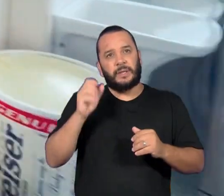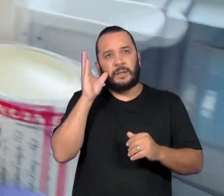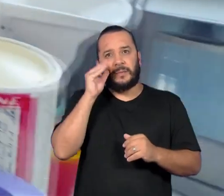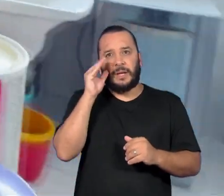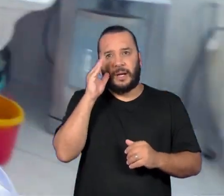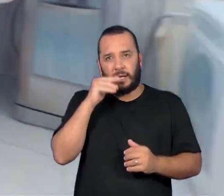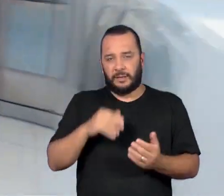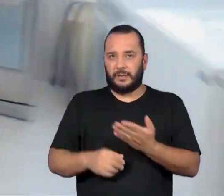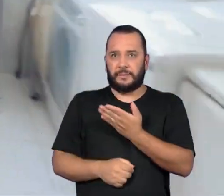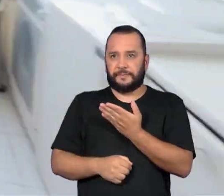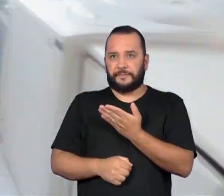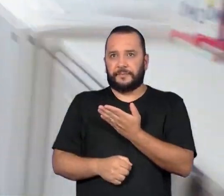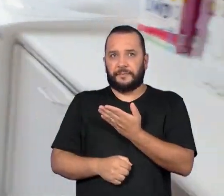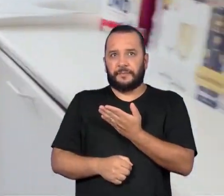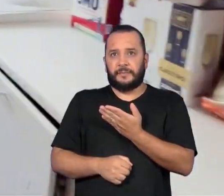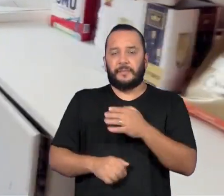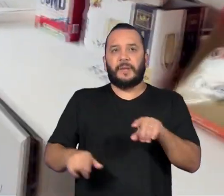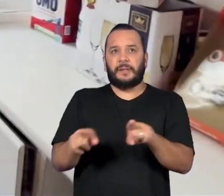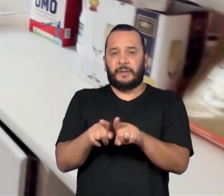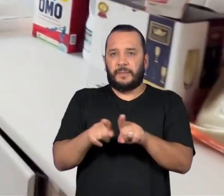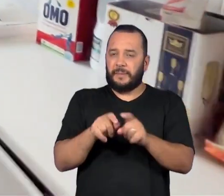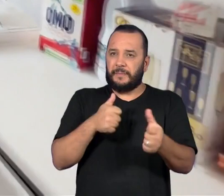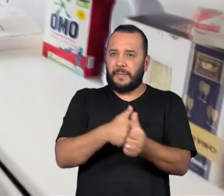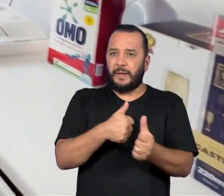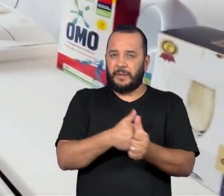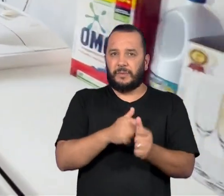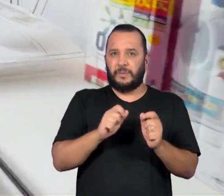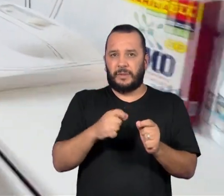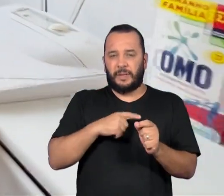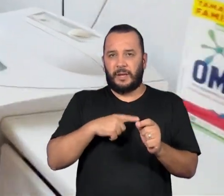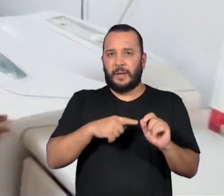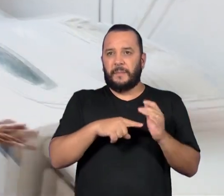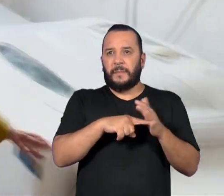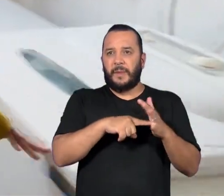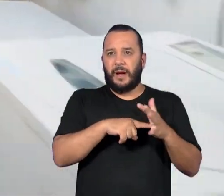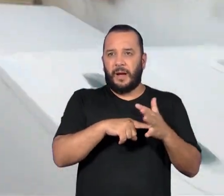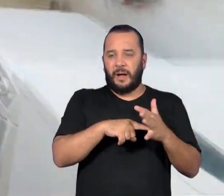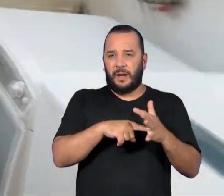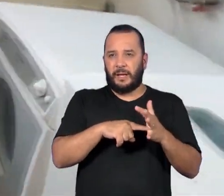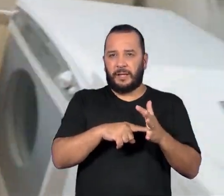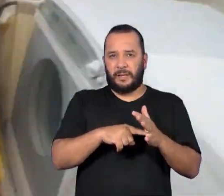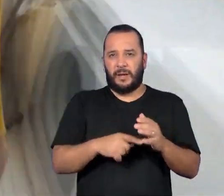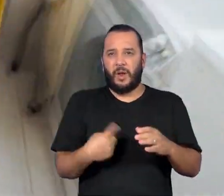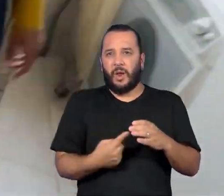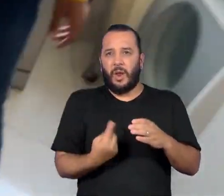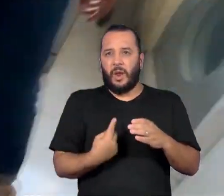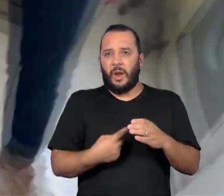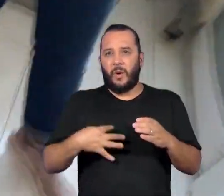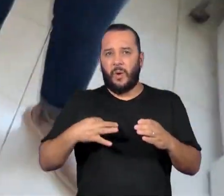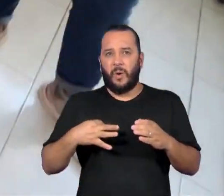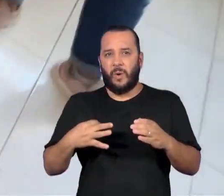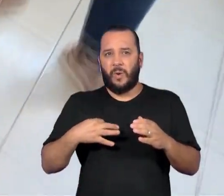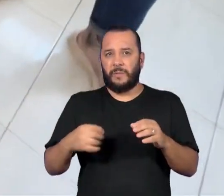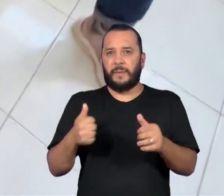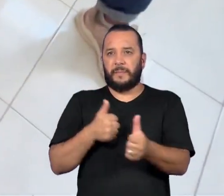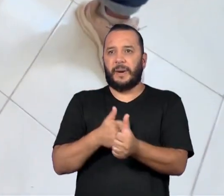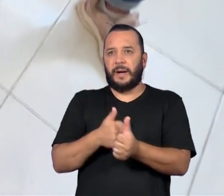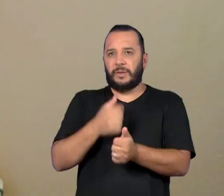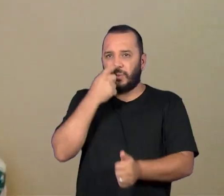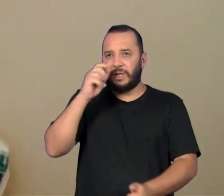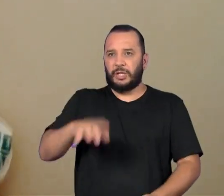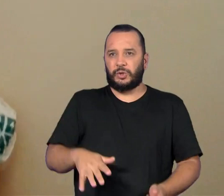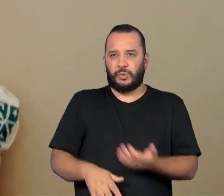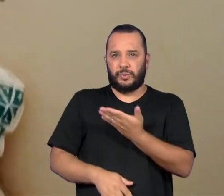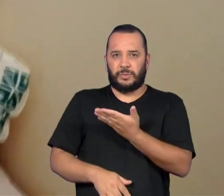que também está próximo das máquinas de lavar, que fazem barulho, que também está próximo do lixo.